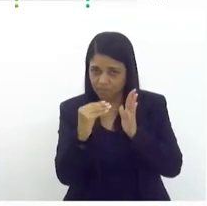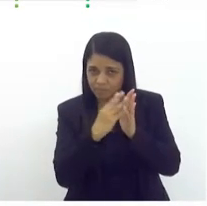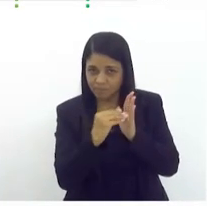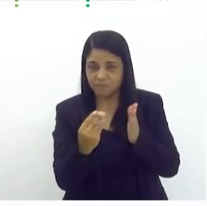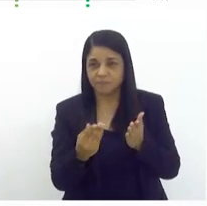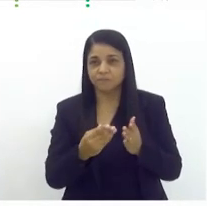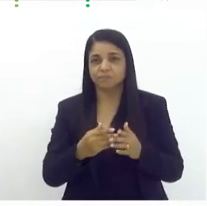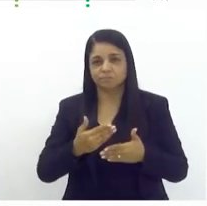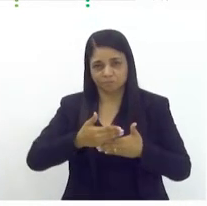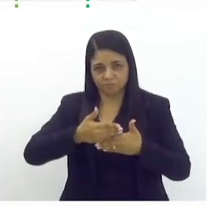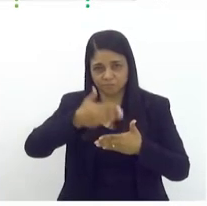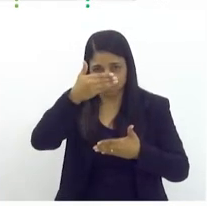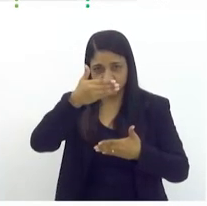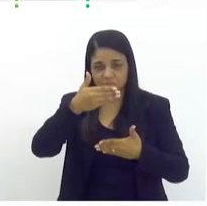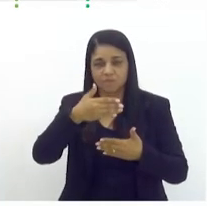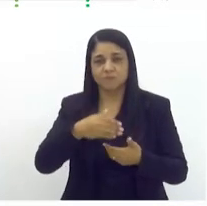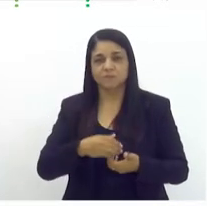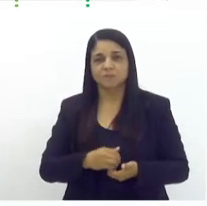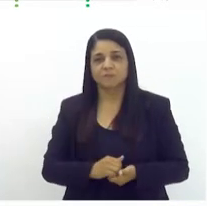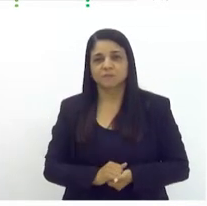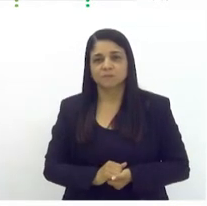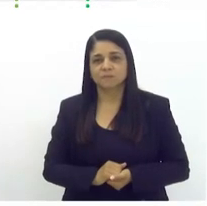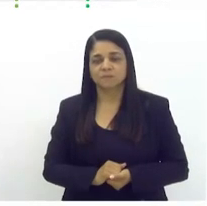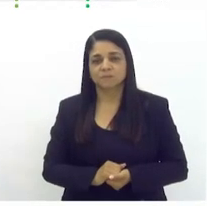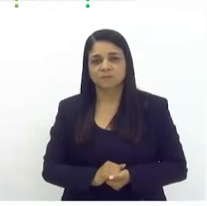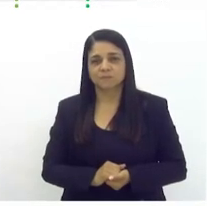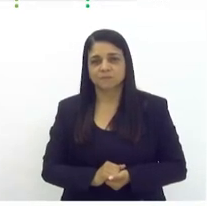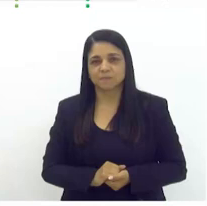por favor um outro slide